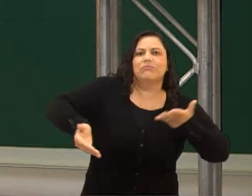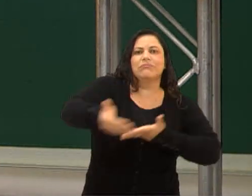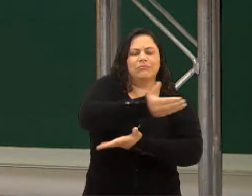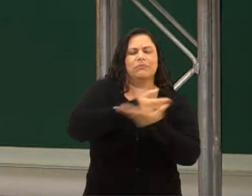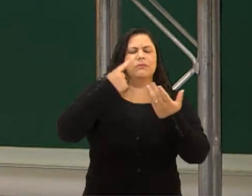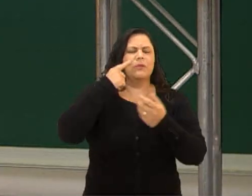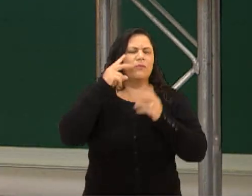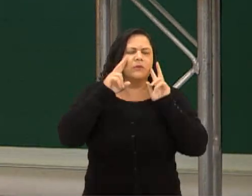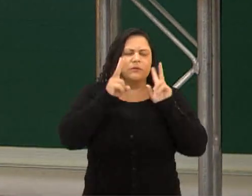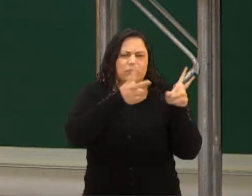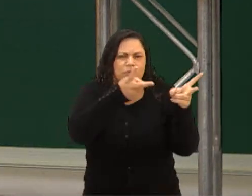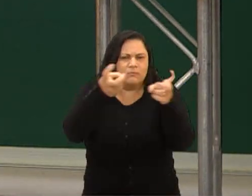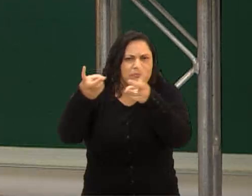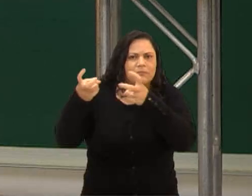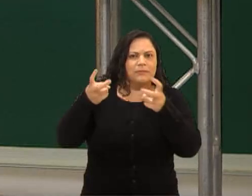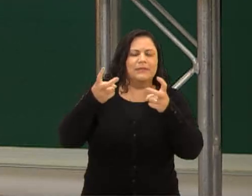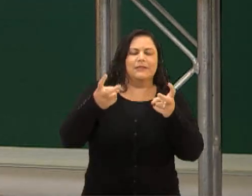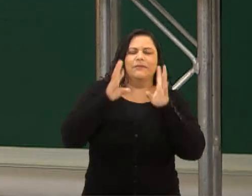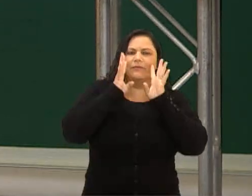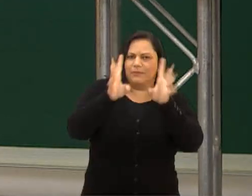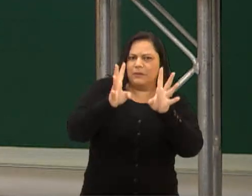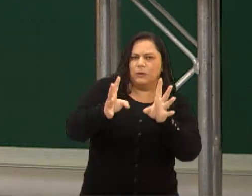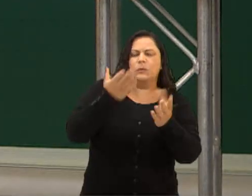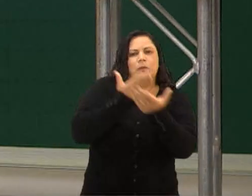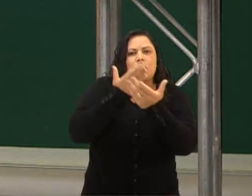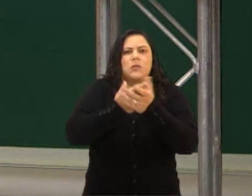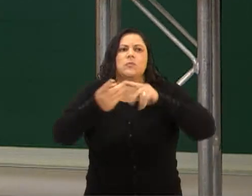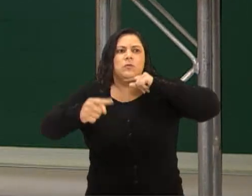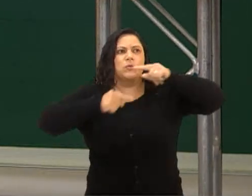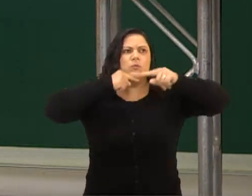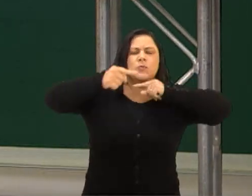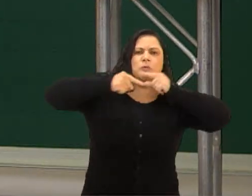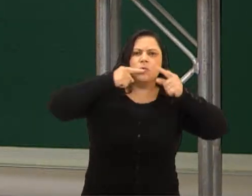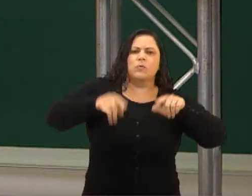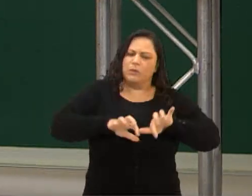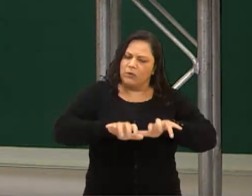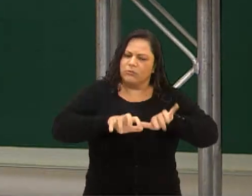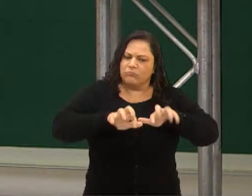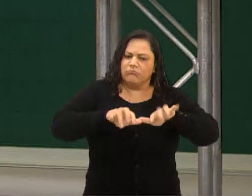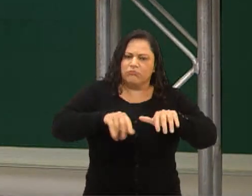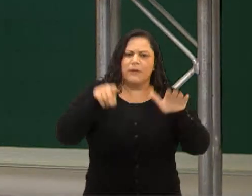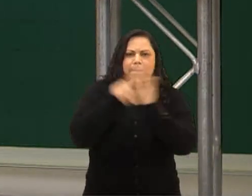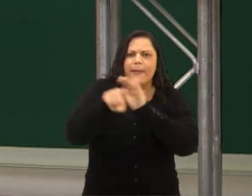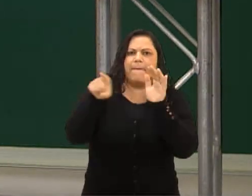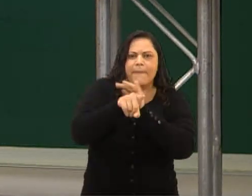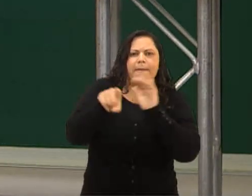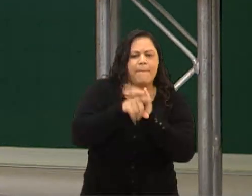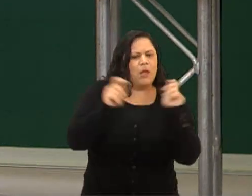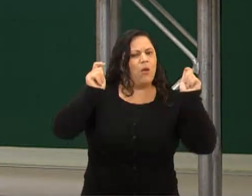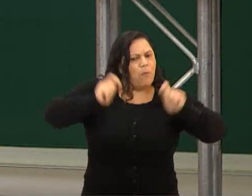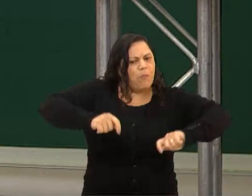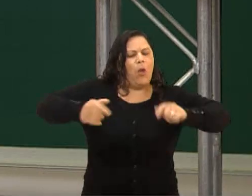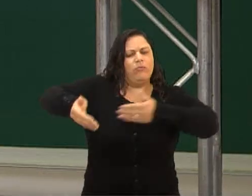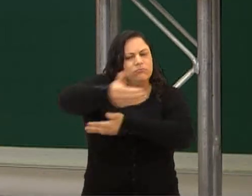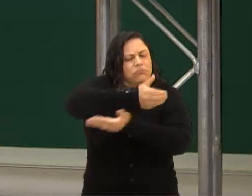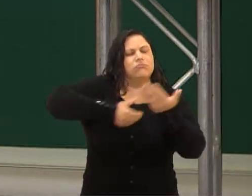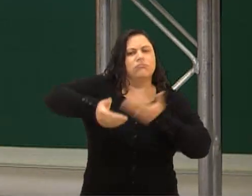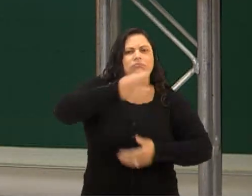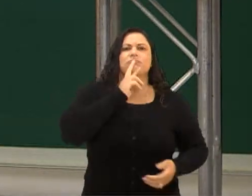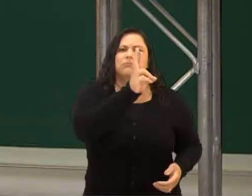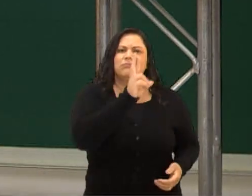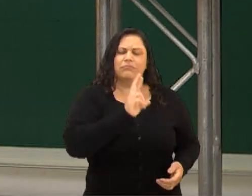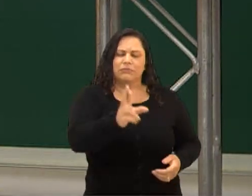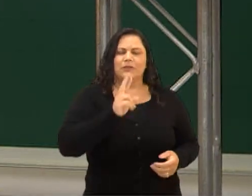nossas explicações, se vocês tiverem dúvidas, vocês já vão fazendo as perguntas e naquilo que a gente puder colaborar, a gente vai respondendo aqui e